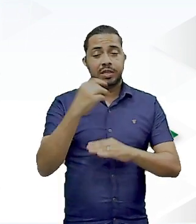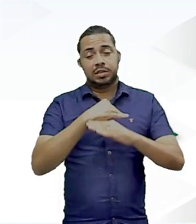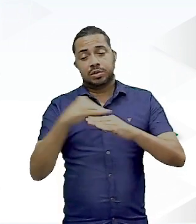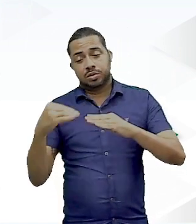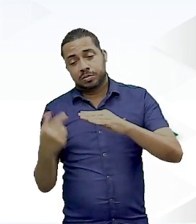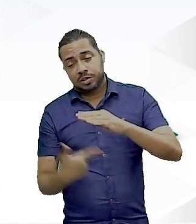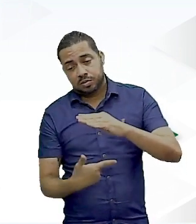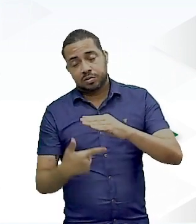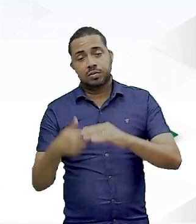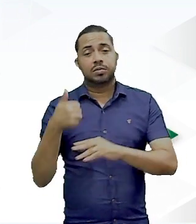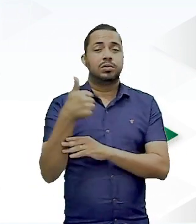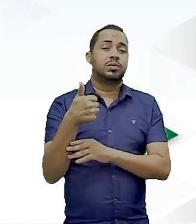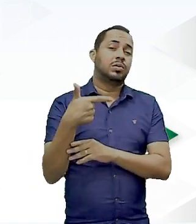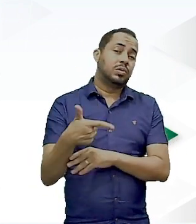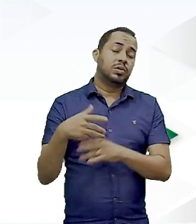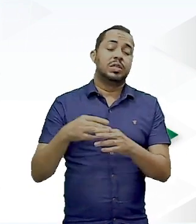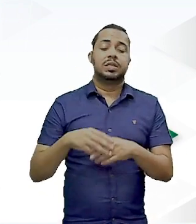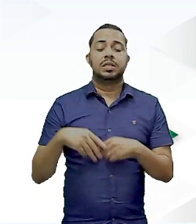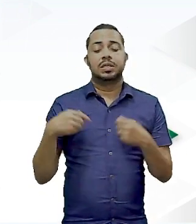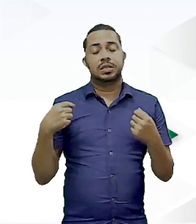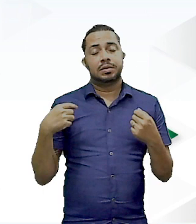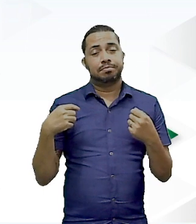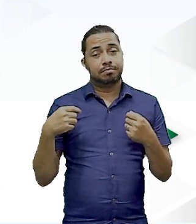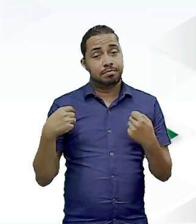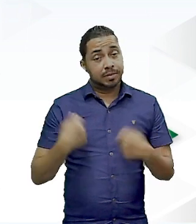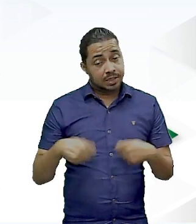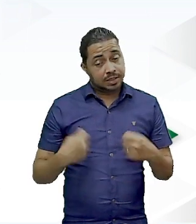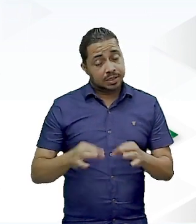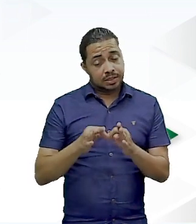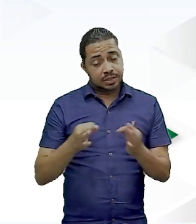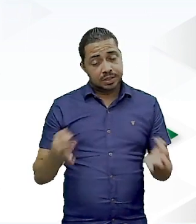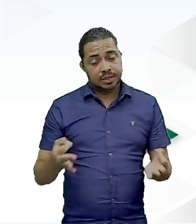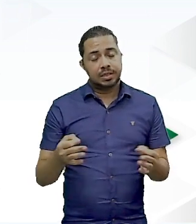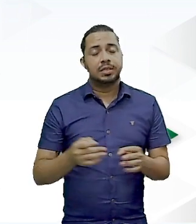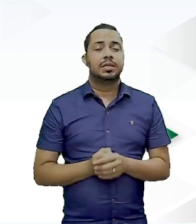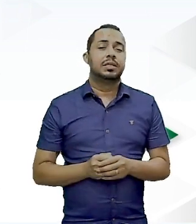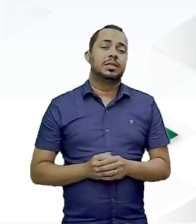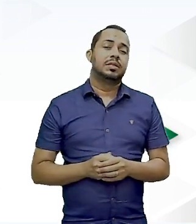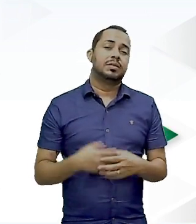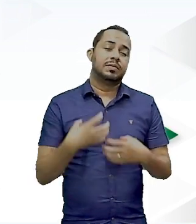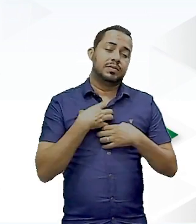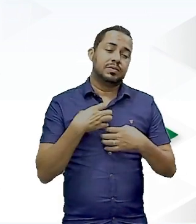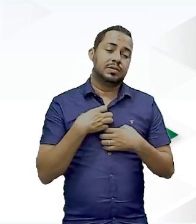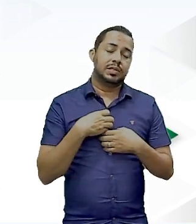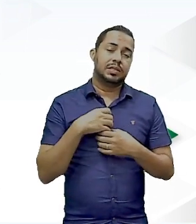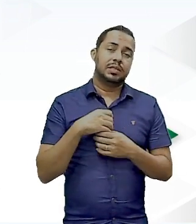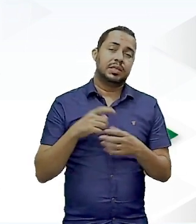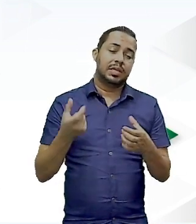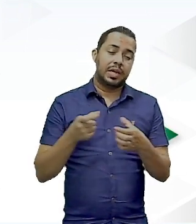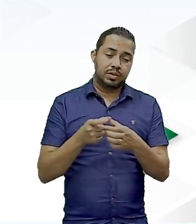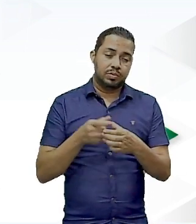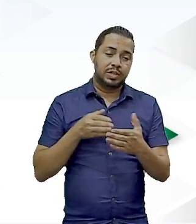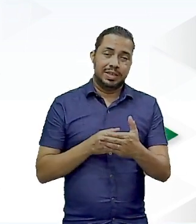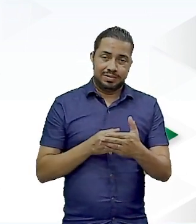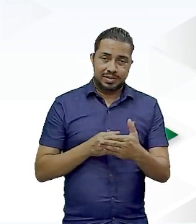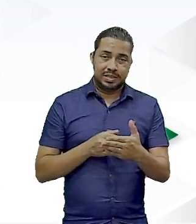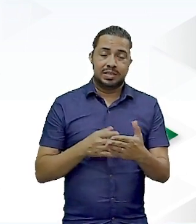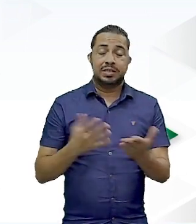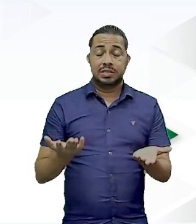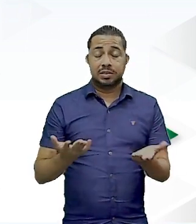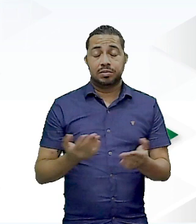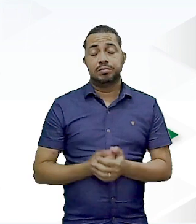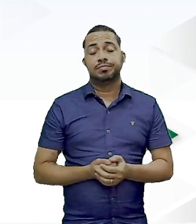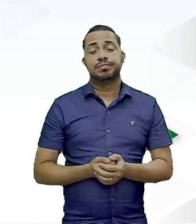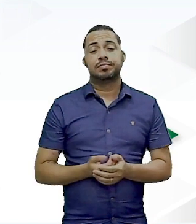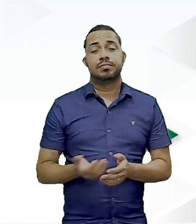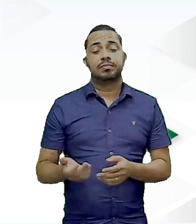2, 12. Você sempre tem que simplificar para ficar na forma irredutível. Combinado? Agora vem comigo